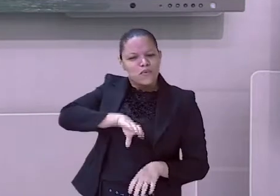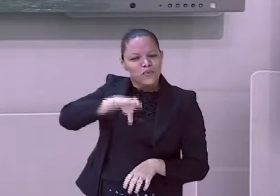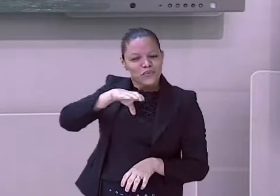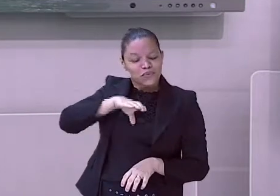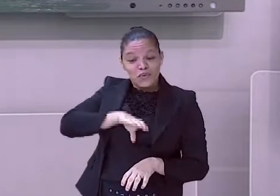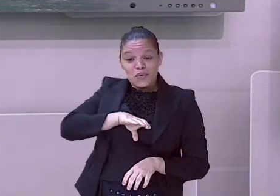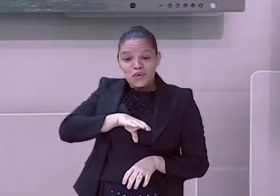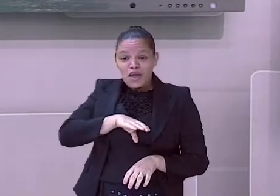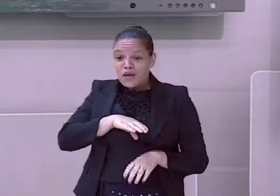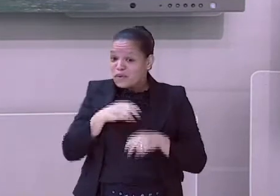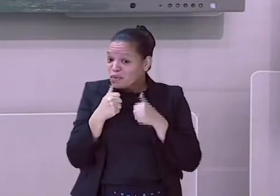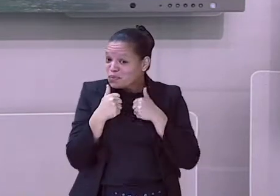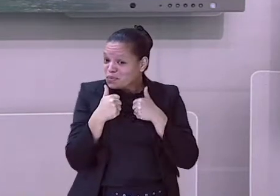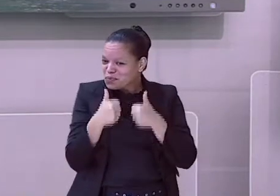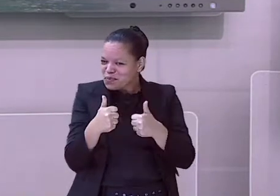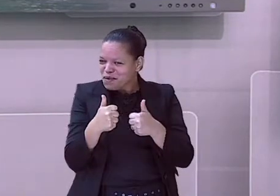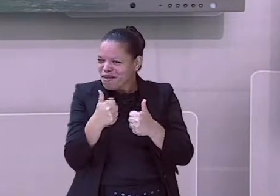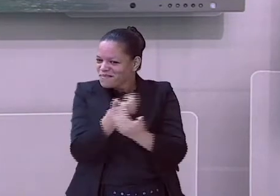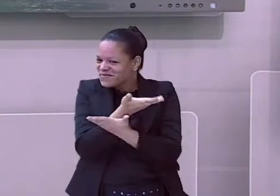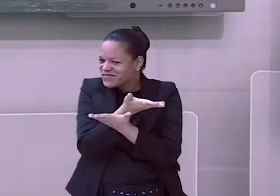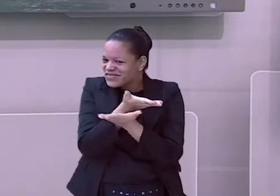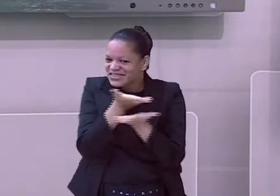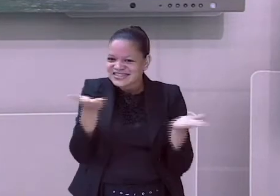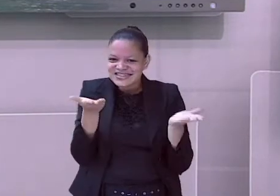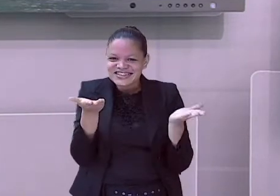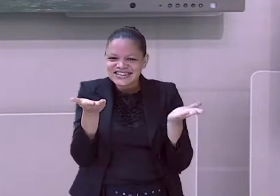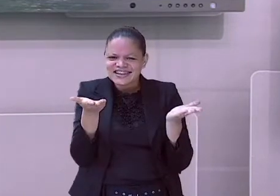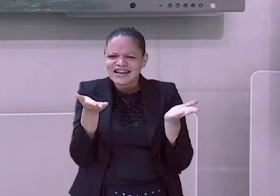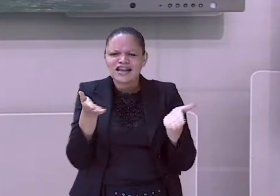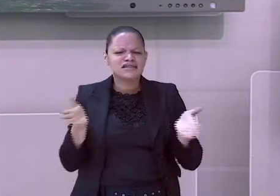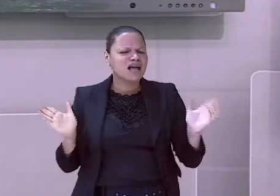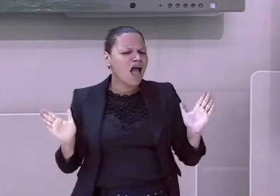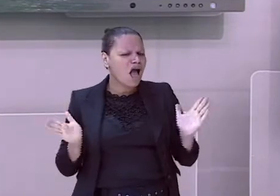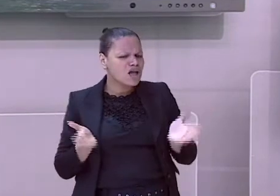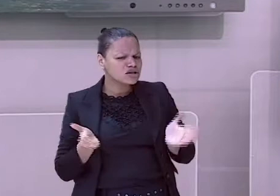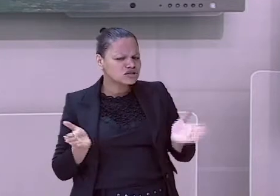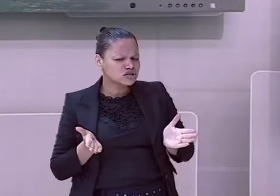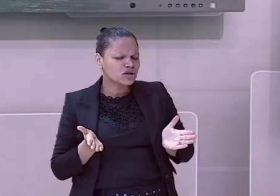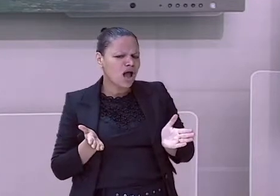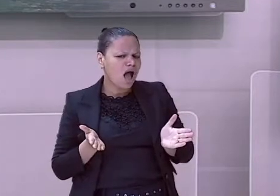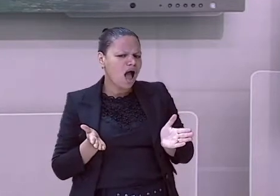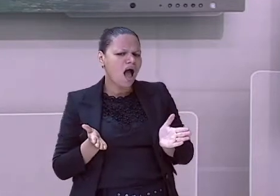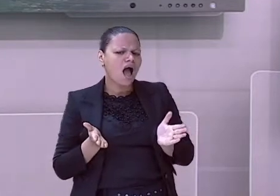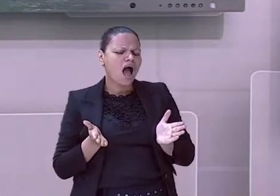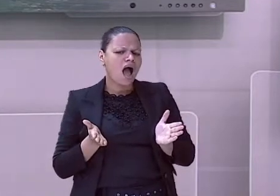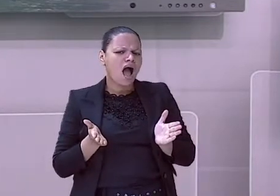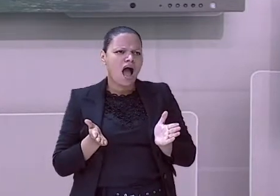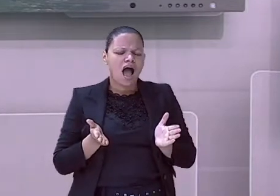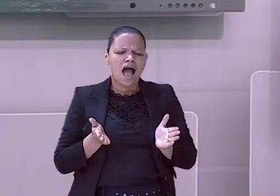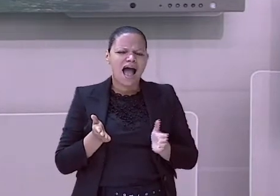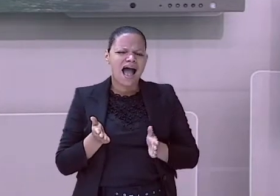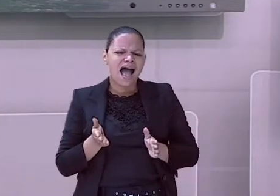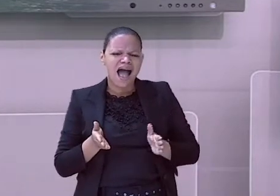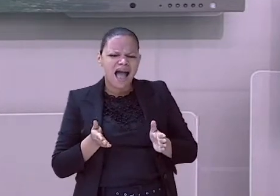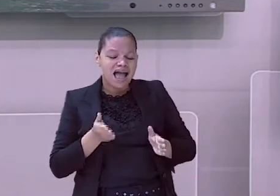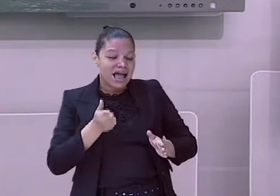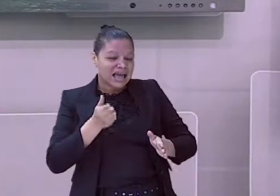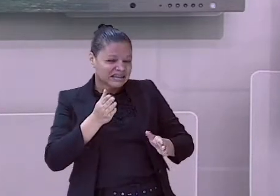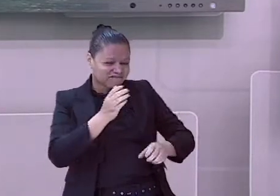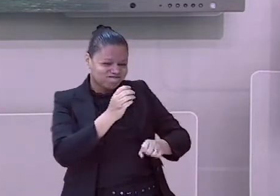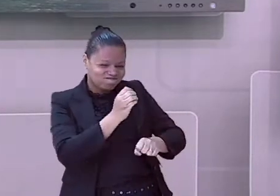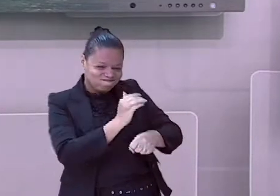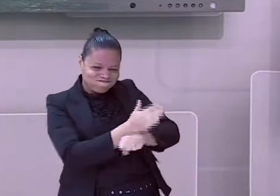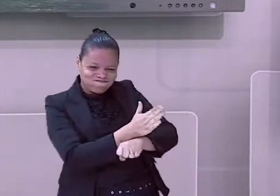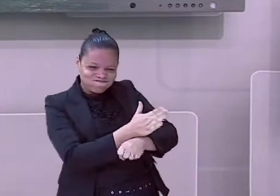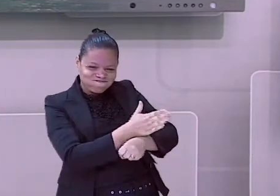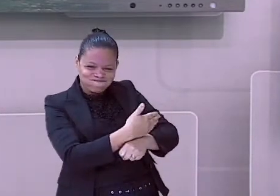portuguesa. Tudo bem com vocês? Já criaram o hábito da nossa rotina de estudo? Eu